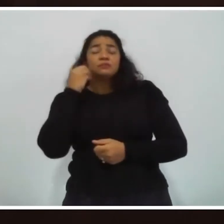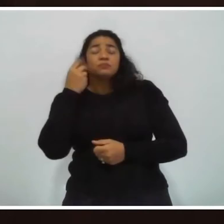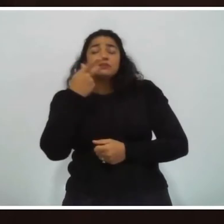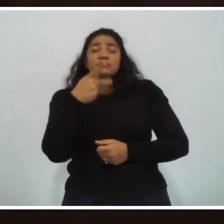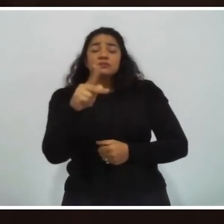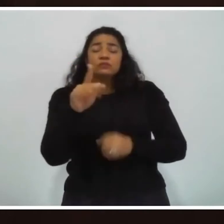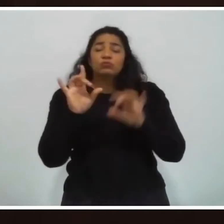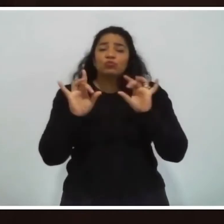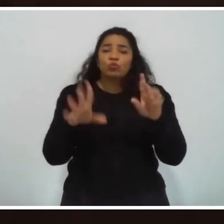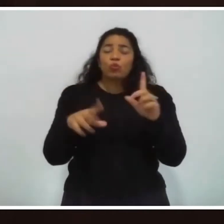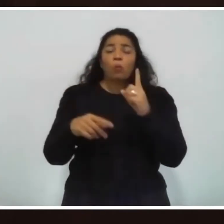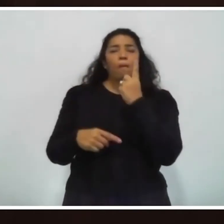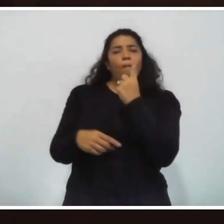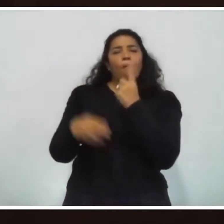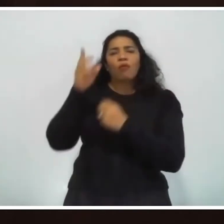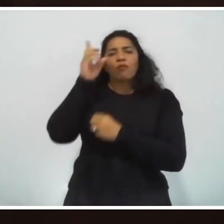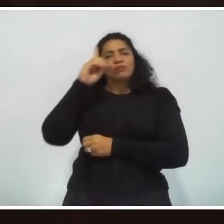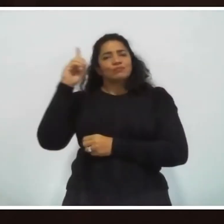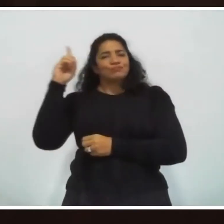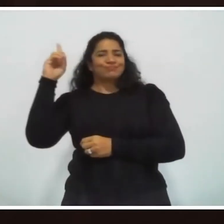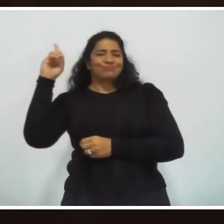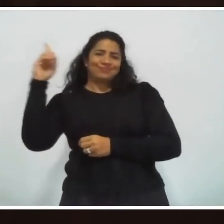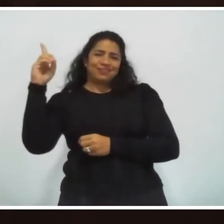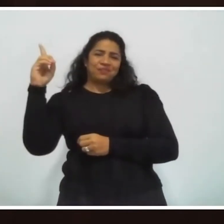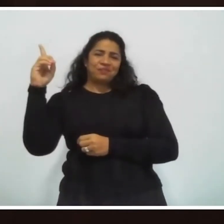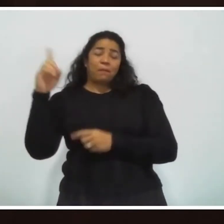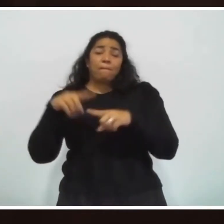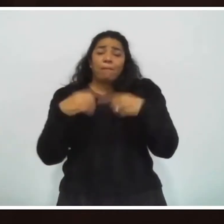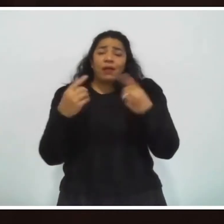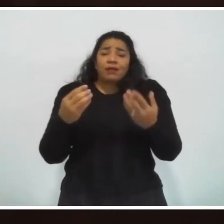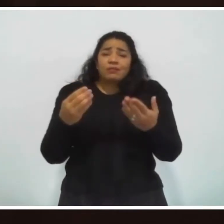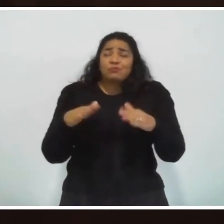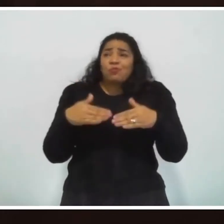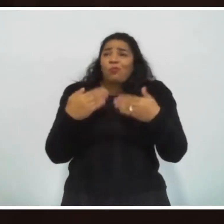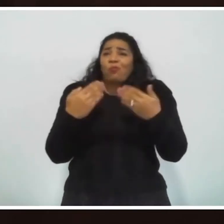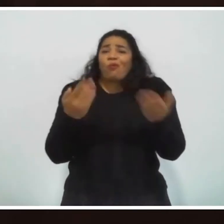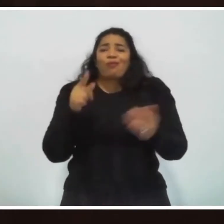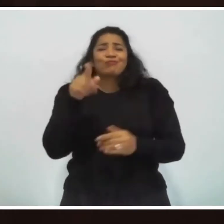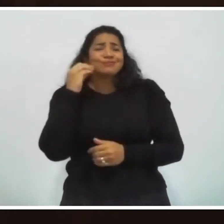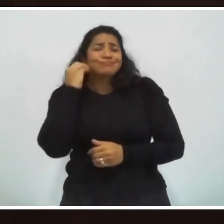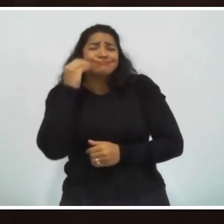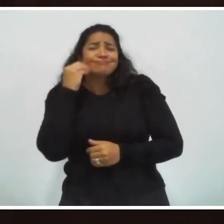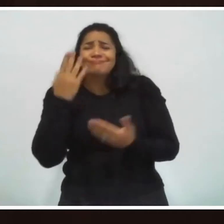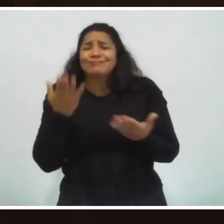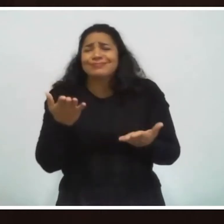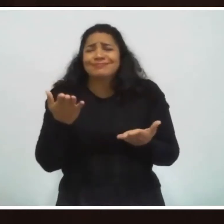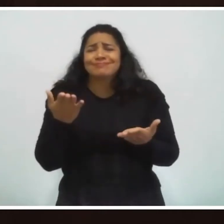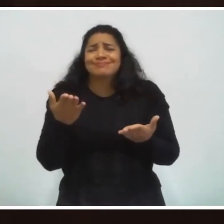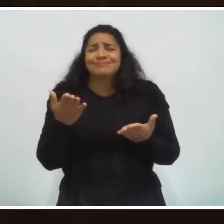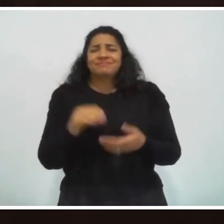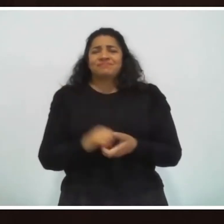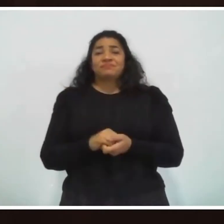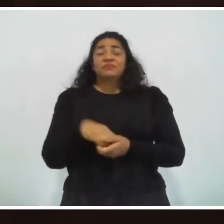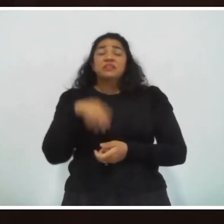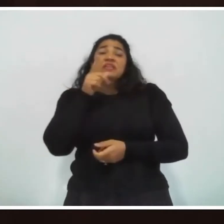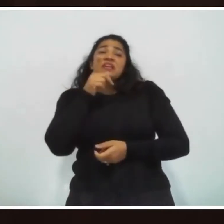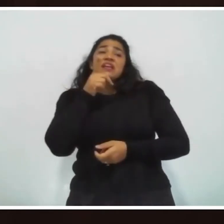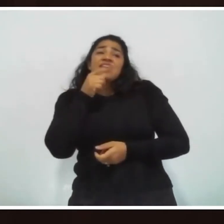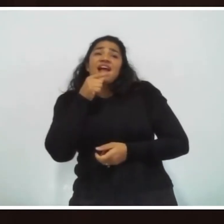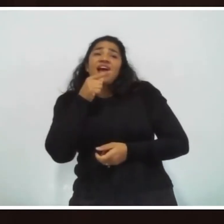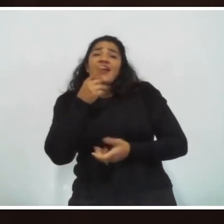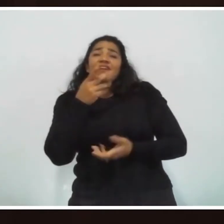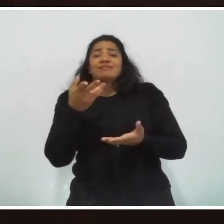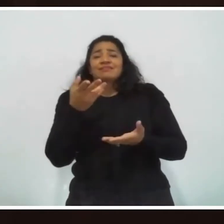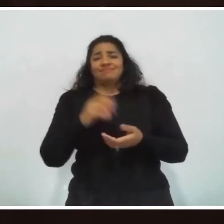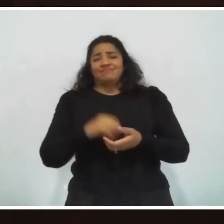Deus. Mas que Deus você está desfrutando? É água, é Deus na sua essência,